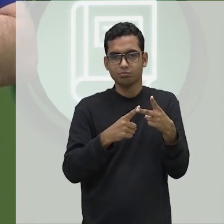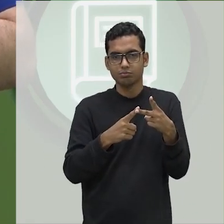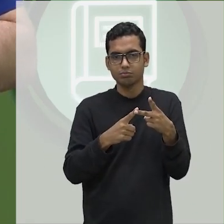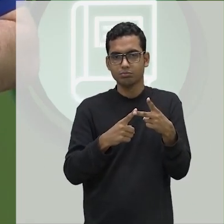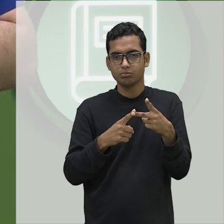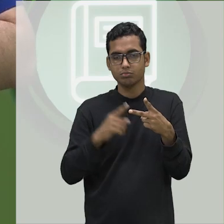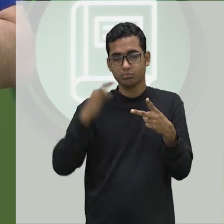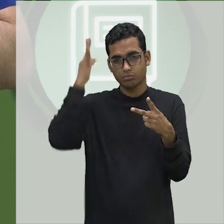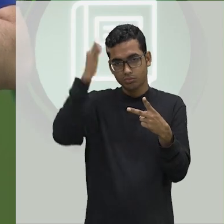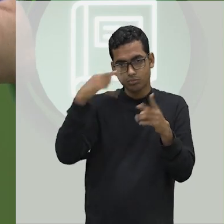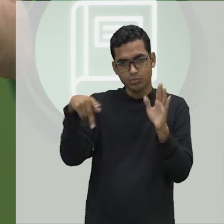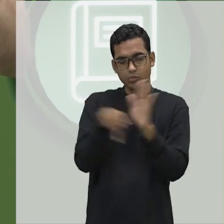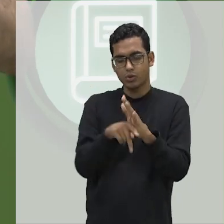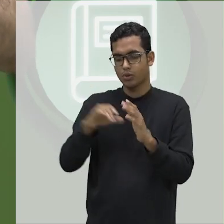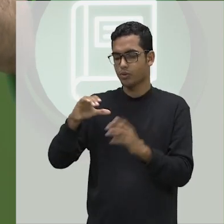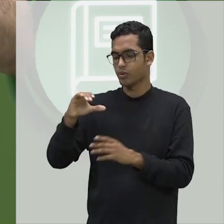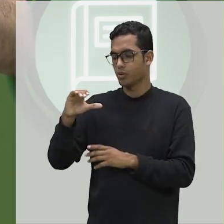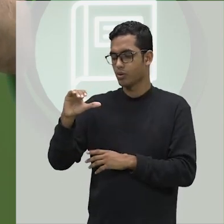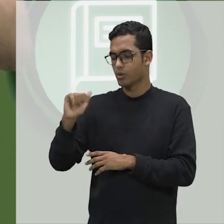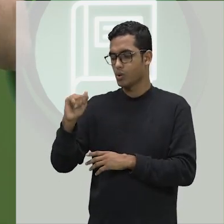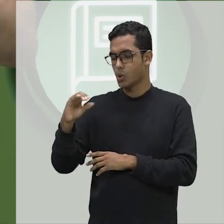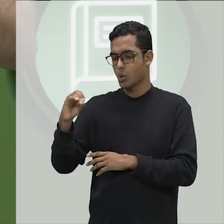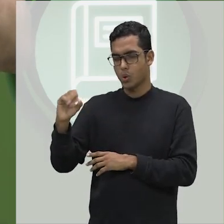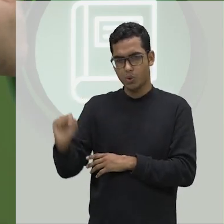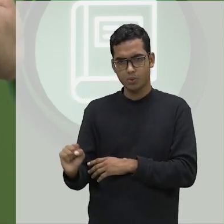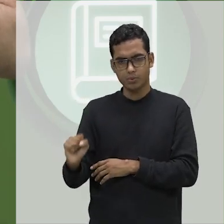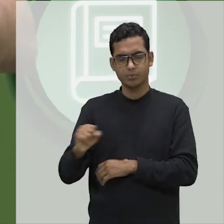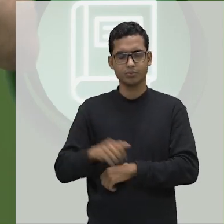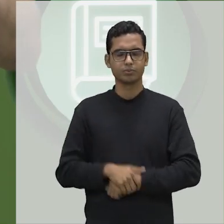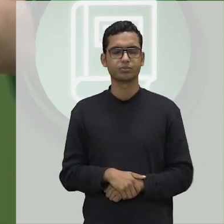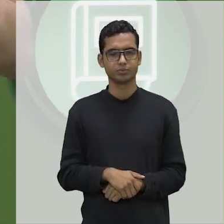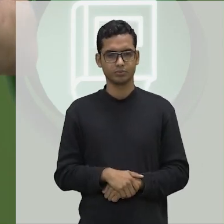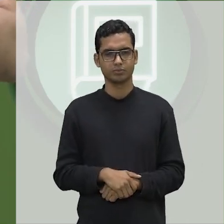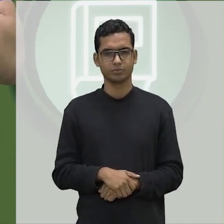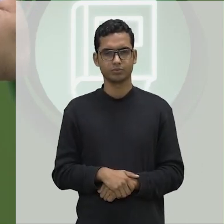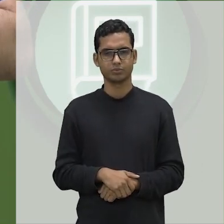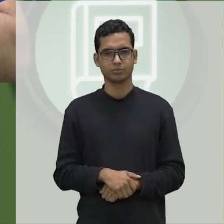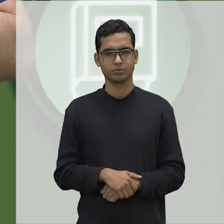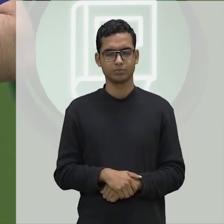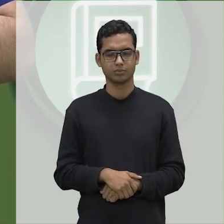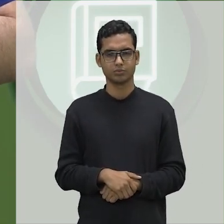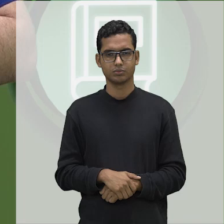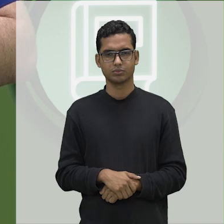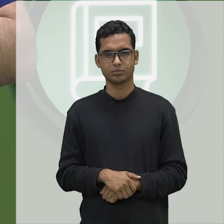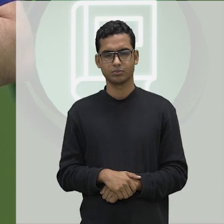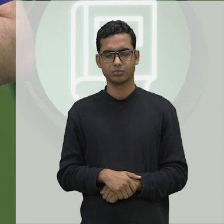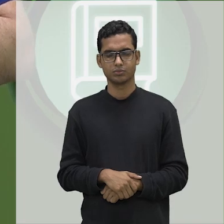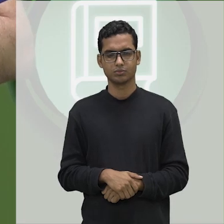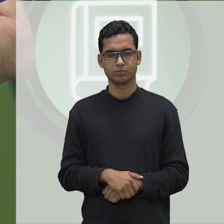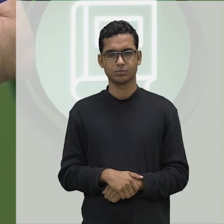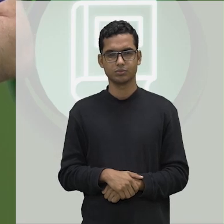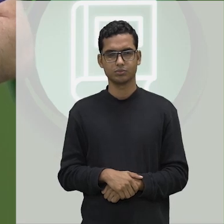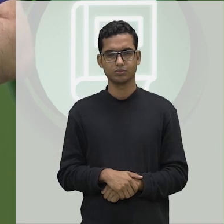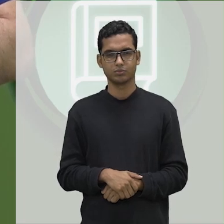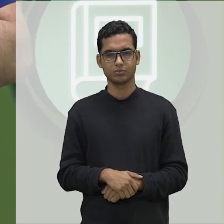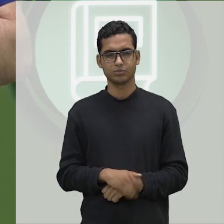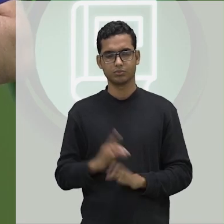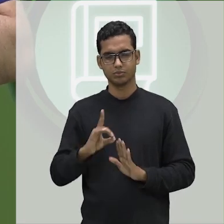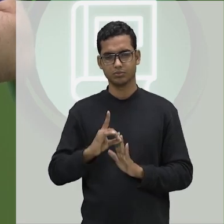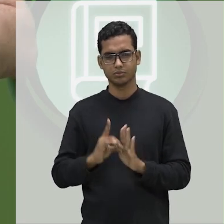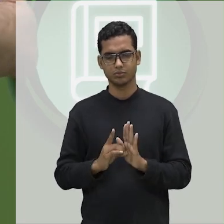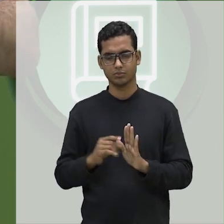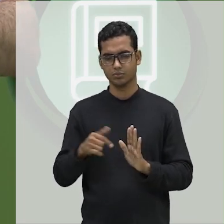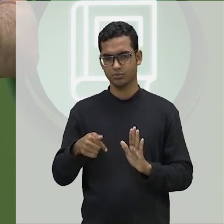da teoria do caos, tá certo? A teoria do caos, o sistema caótico, é aquele em que foi, na década de